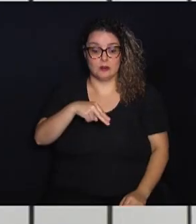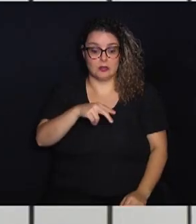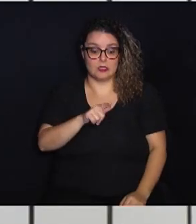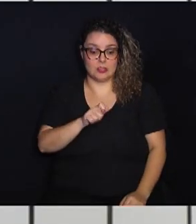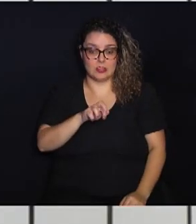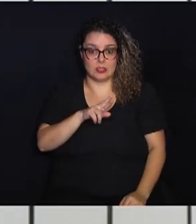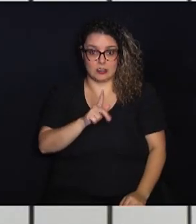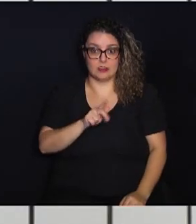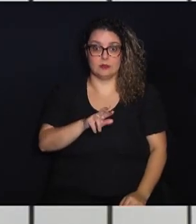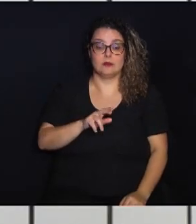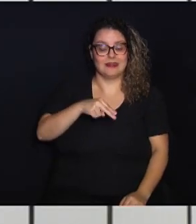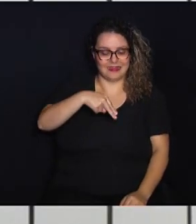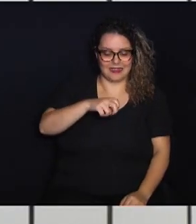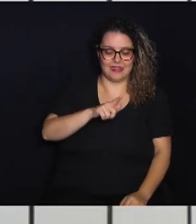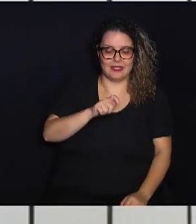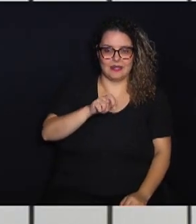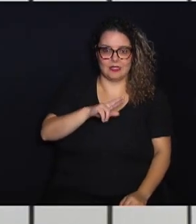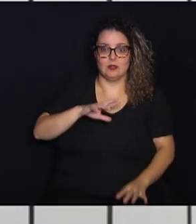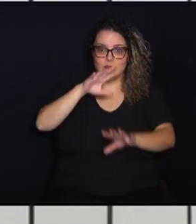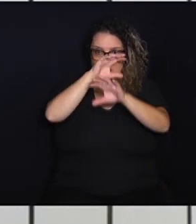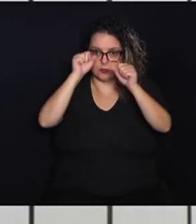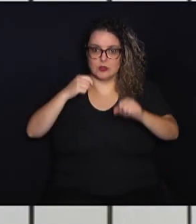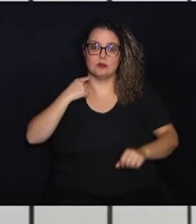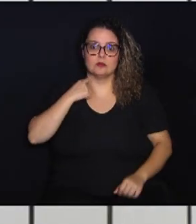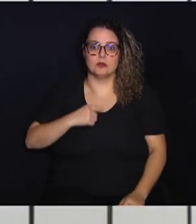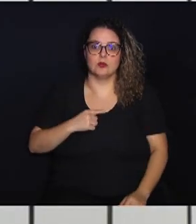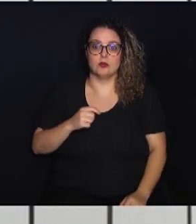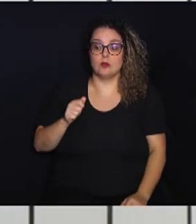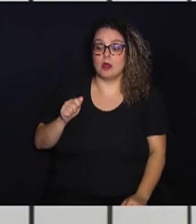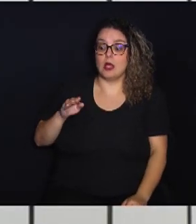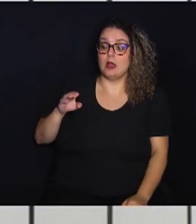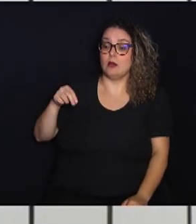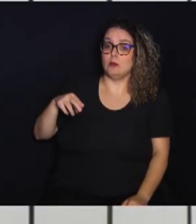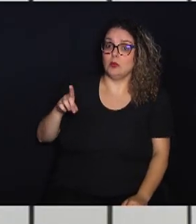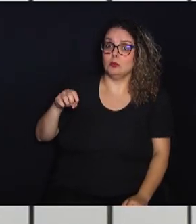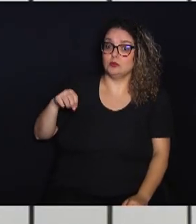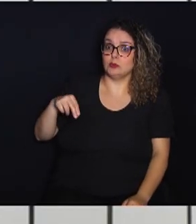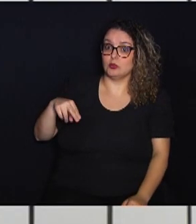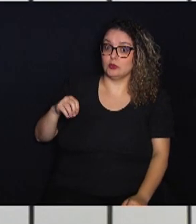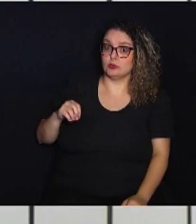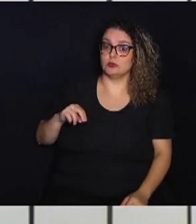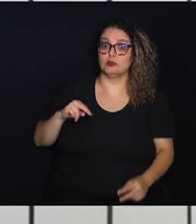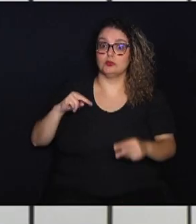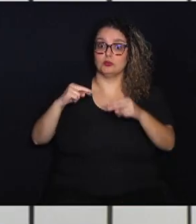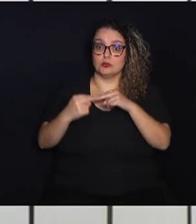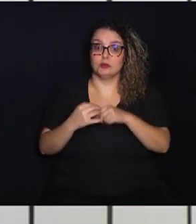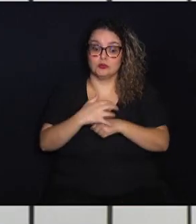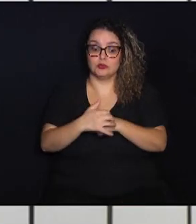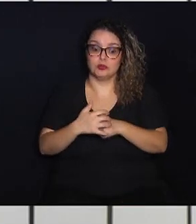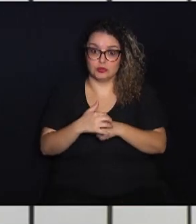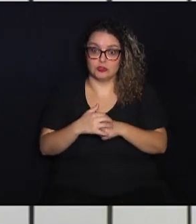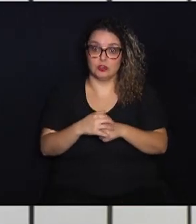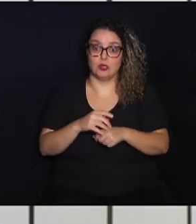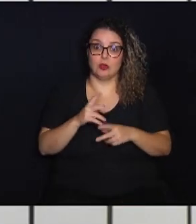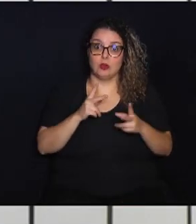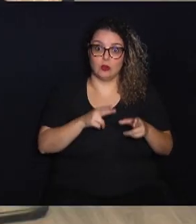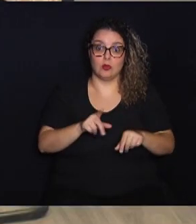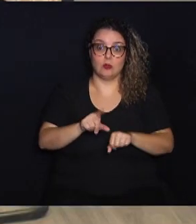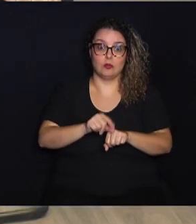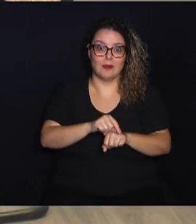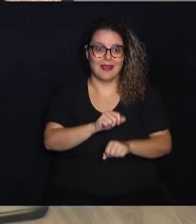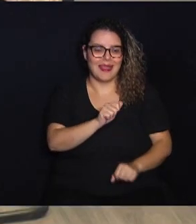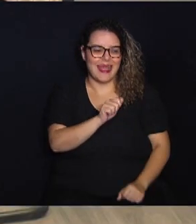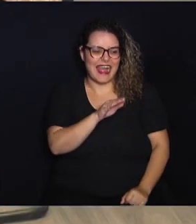Tribunal de Justiça de Minas Gerais utilizou o abandono digital como um dos argumentos. Vamos lá,